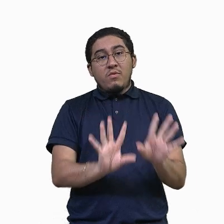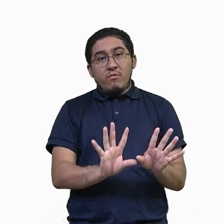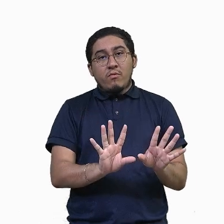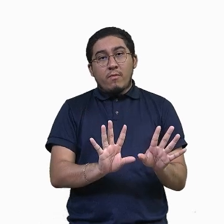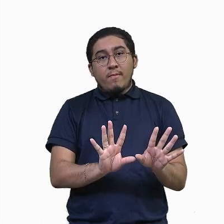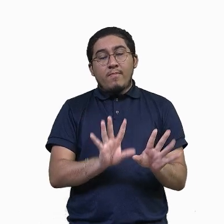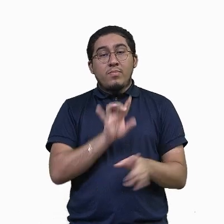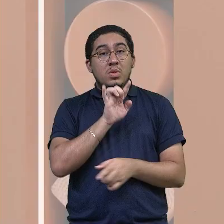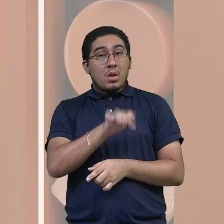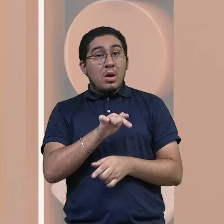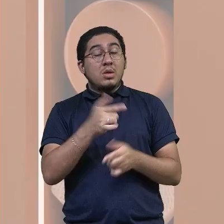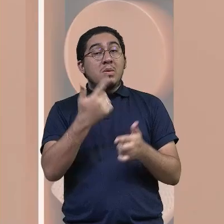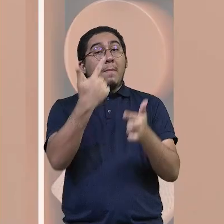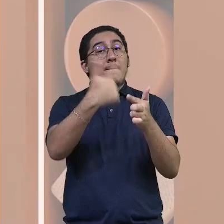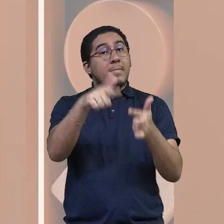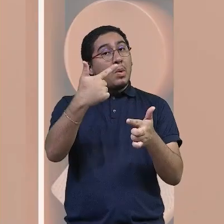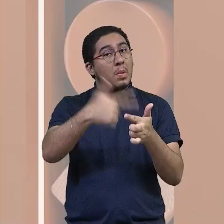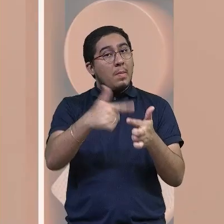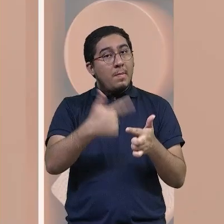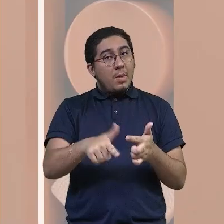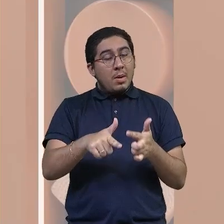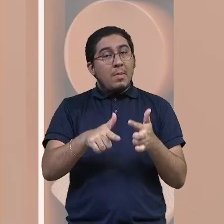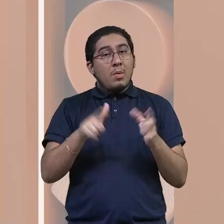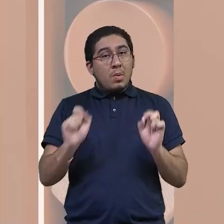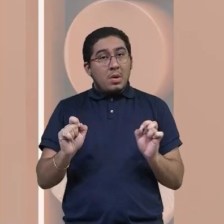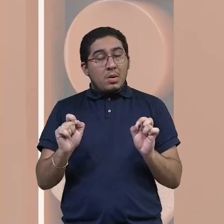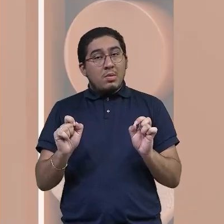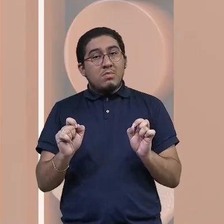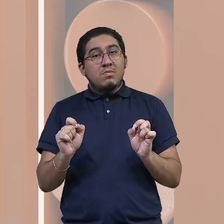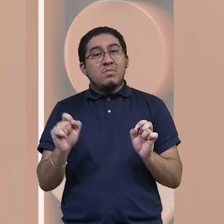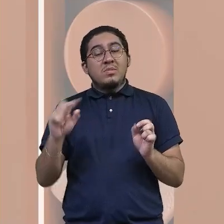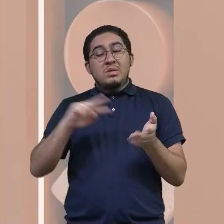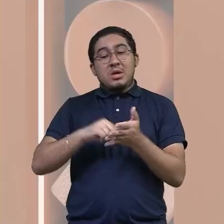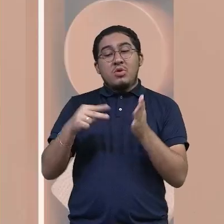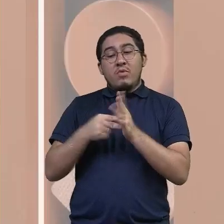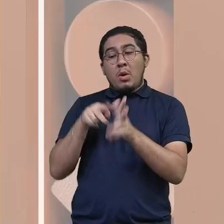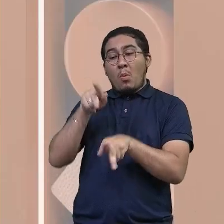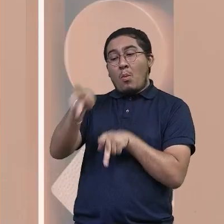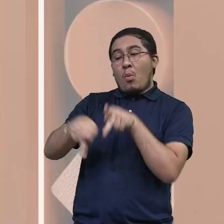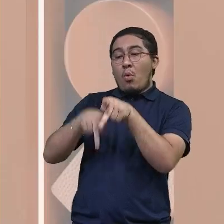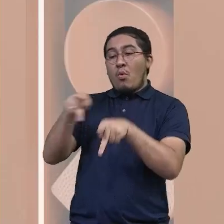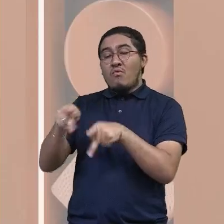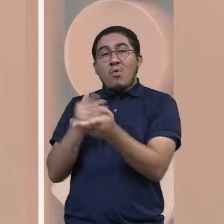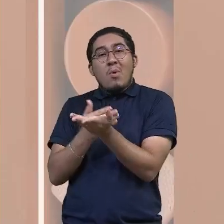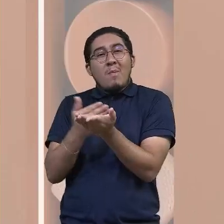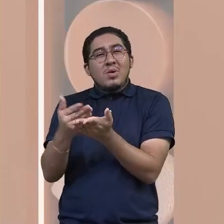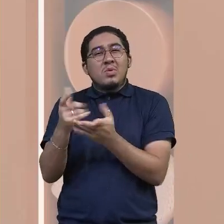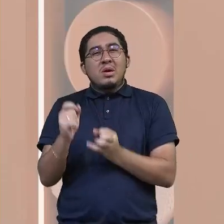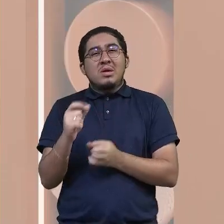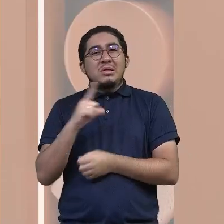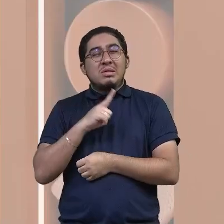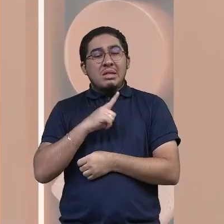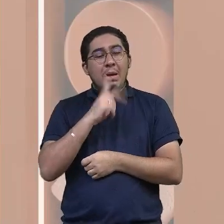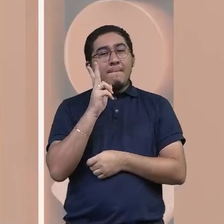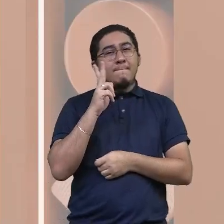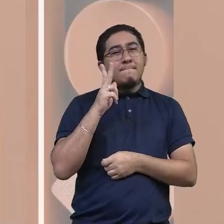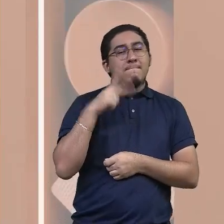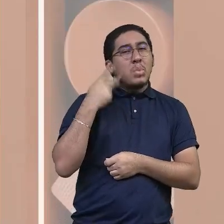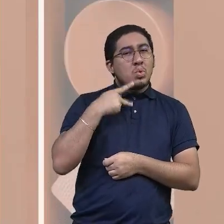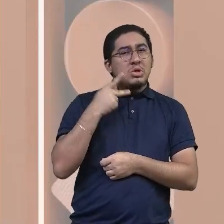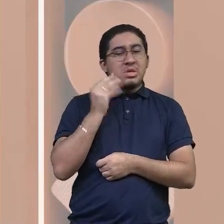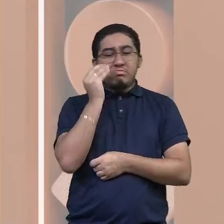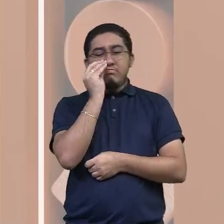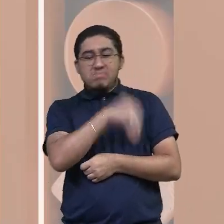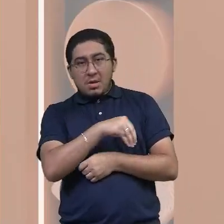de representatividade é justamente esse processo de afastamento das pessoas da política, porque elas não têm mais fé que os